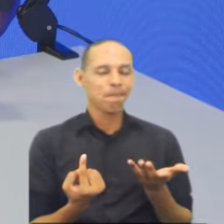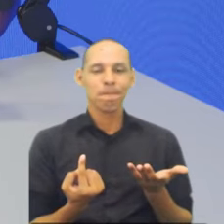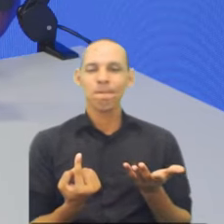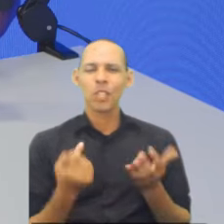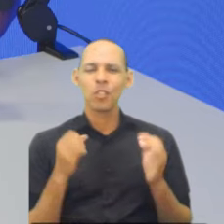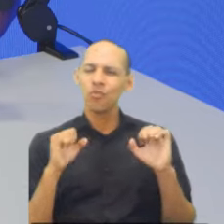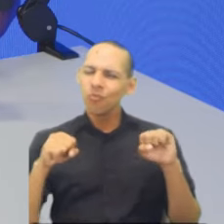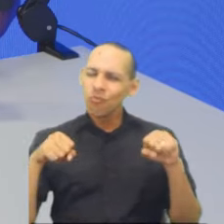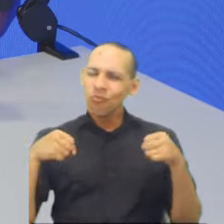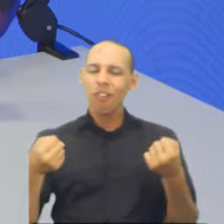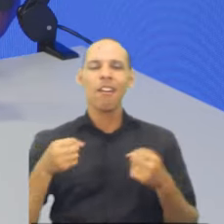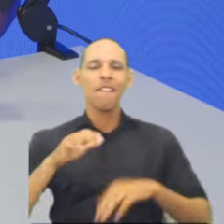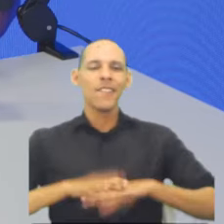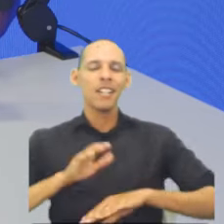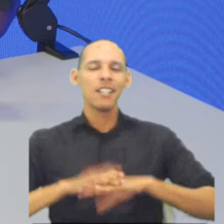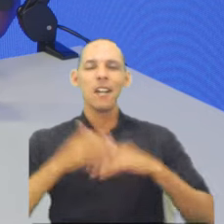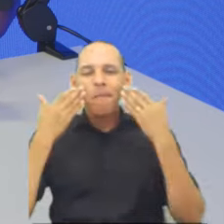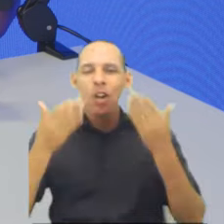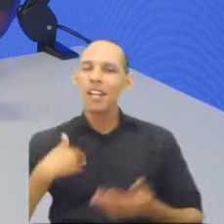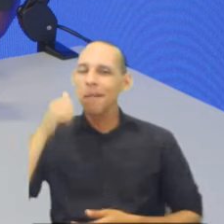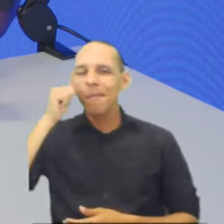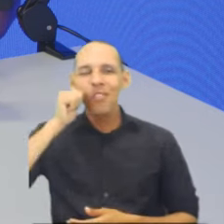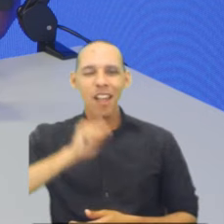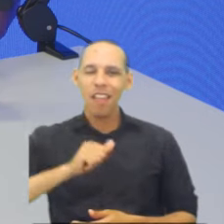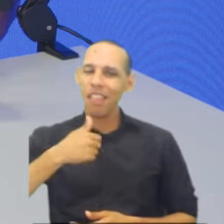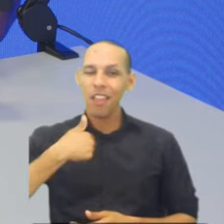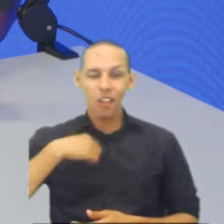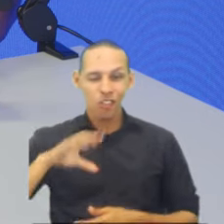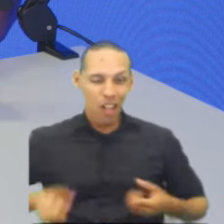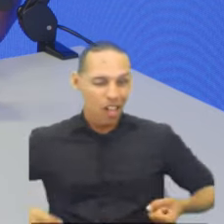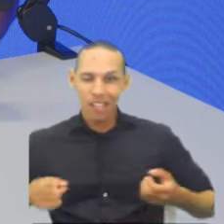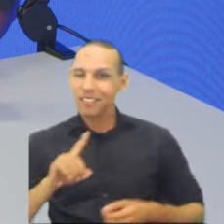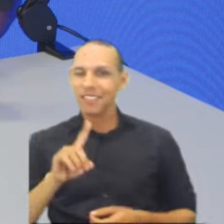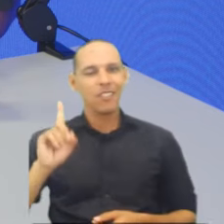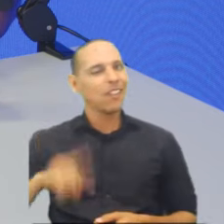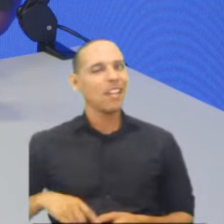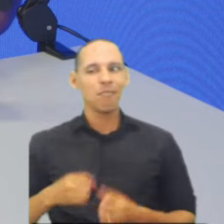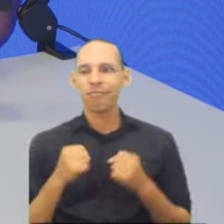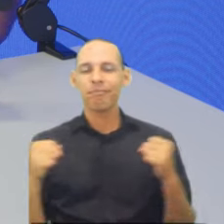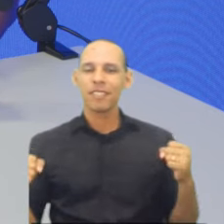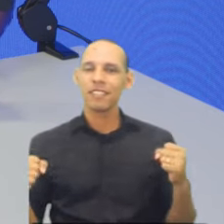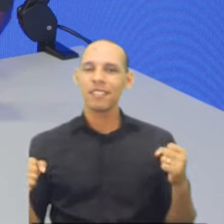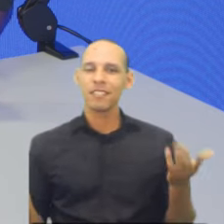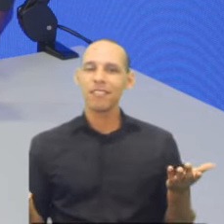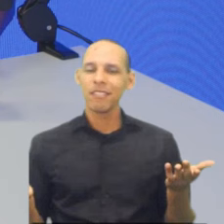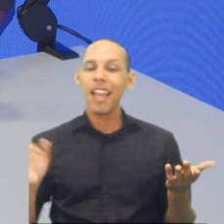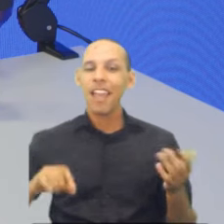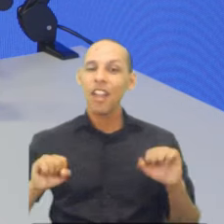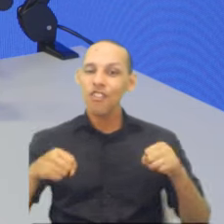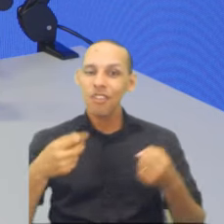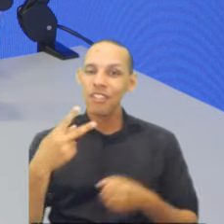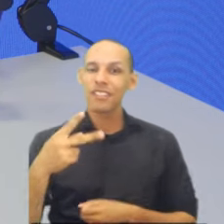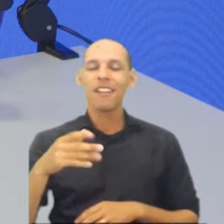assim que o esforço que eu preciso fazer para mostrar que eu sou mulher e não sou só cadeirante é muito grande e